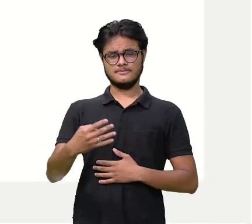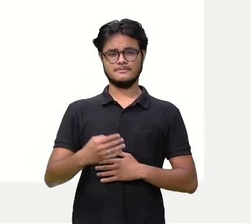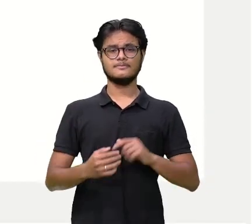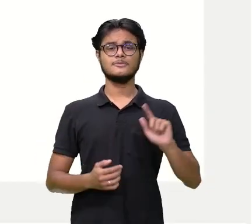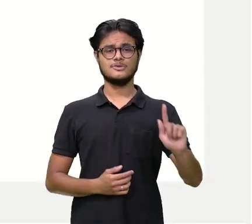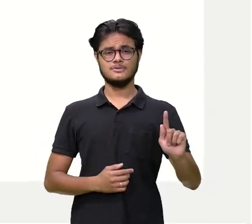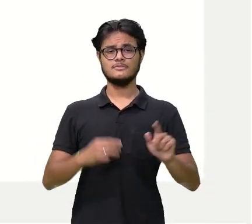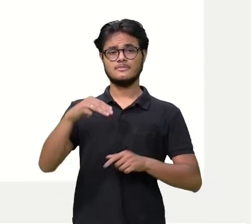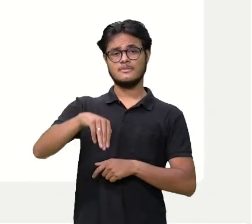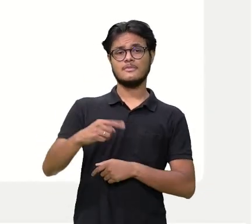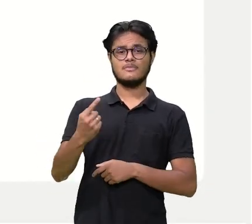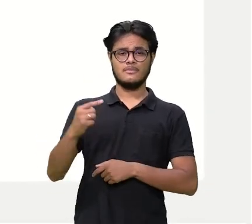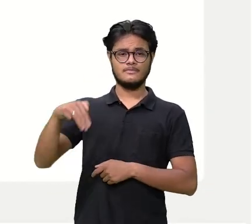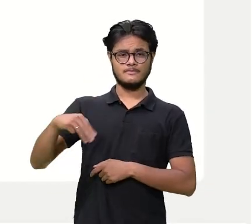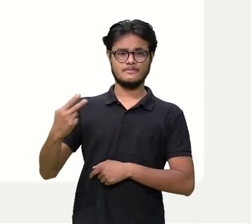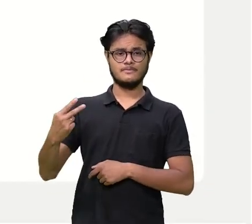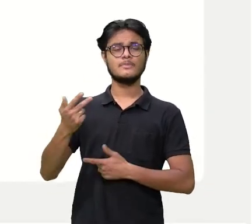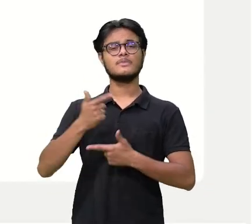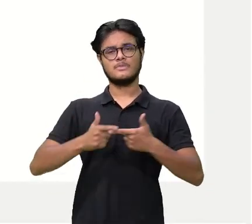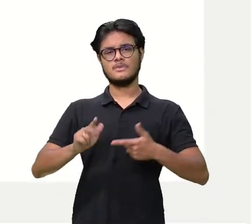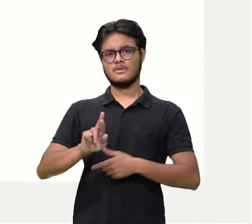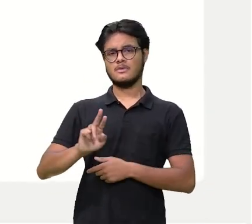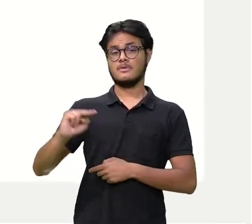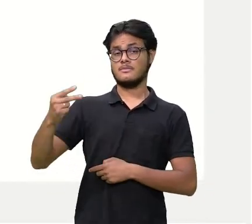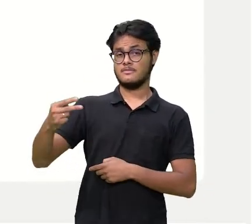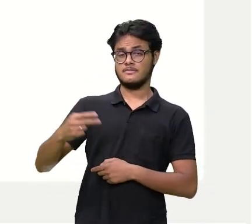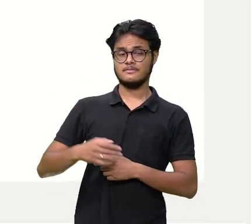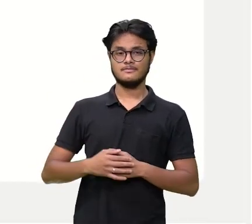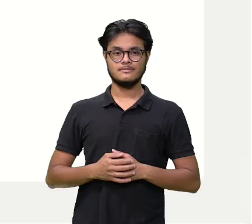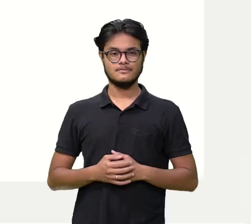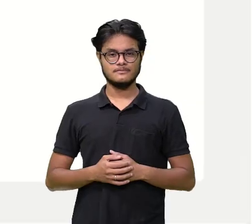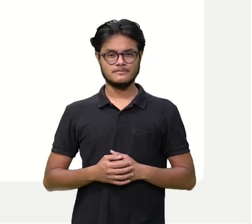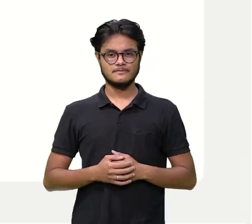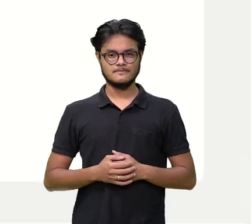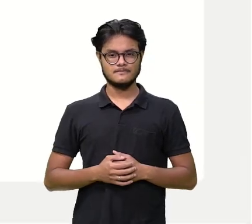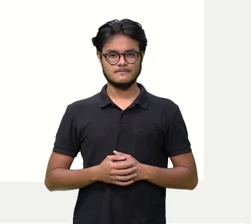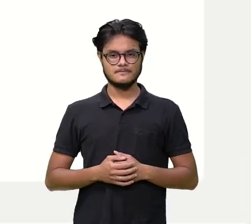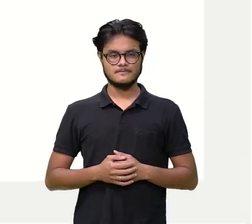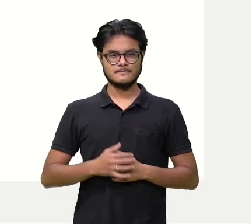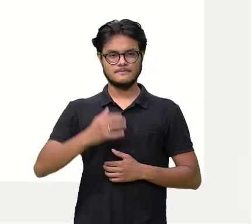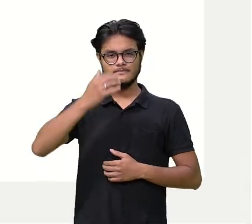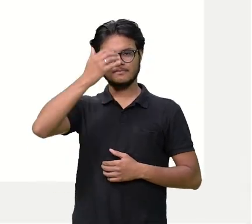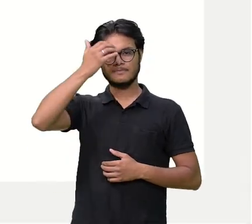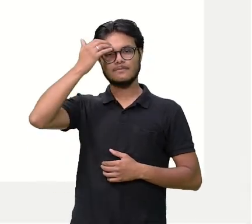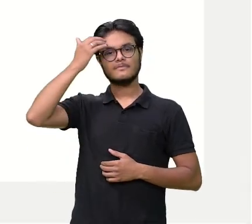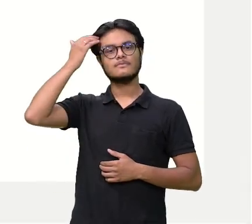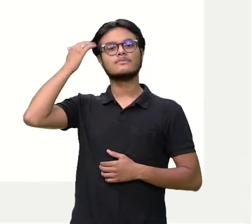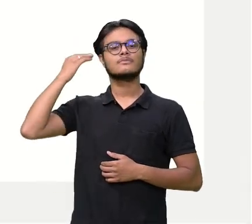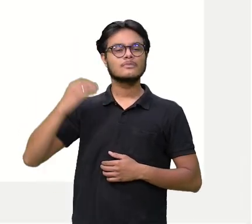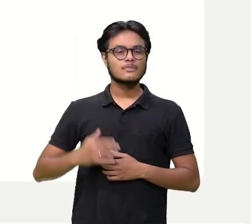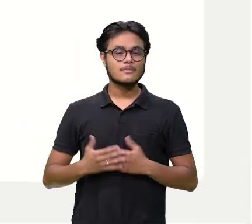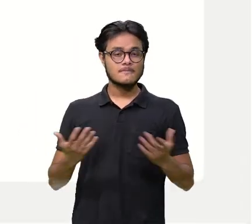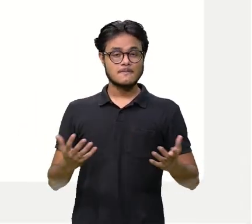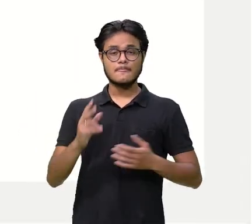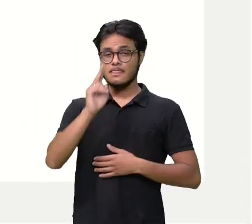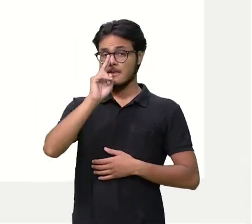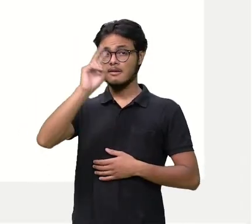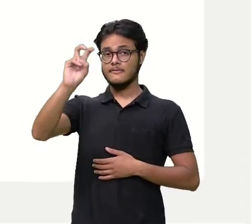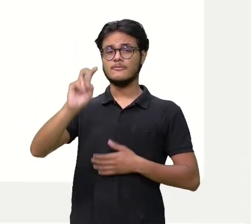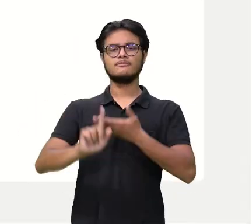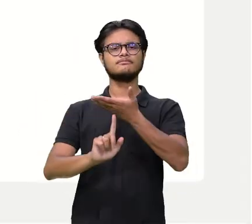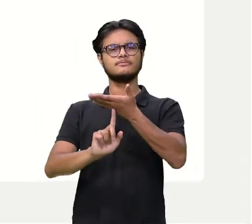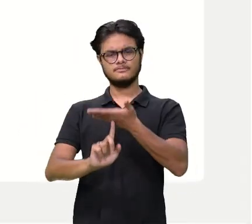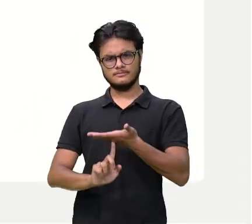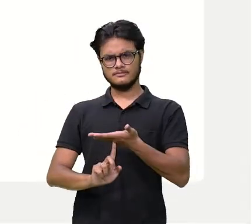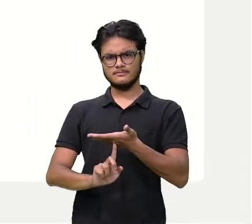sobre R ao quadrado. Quem é isso daí? Isso aí é o que a gente viu no começo, é a força gravitacional.